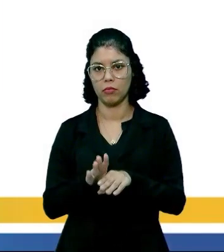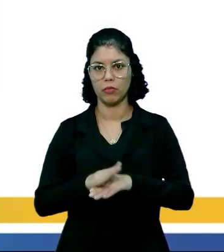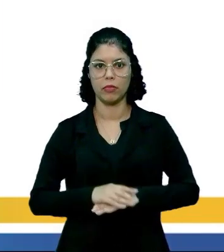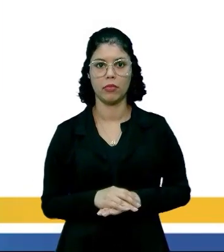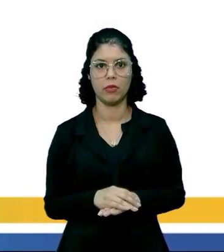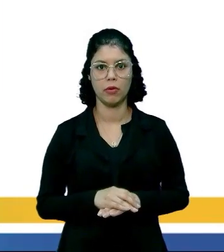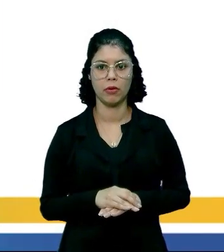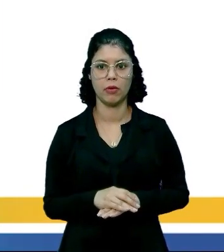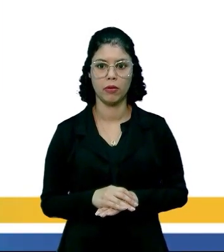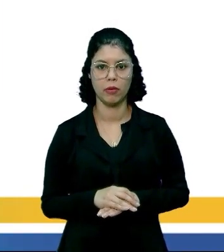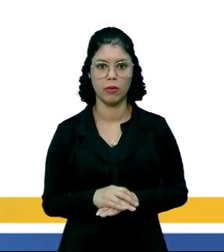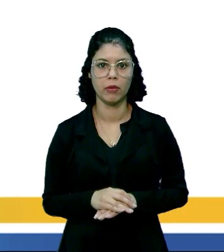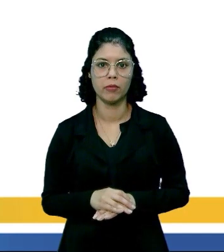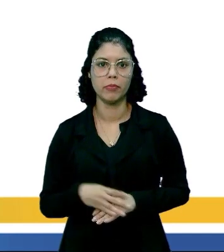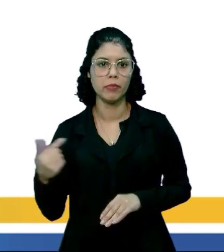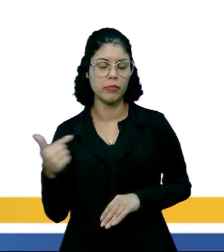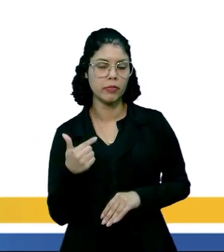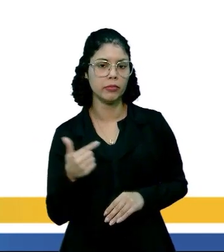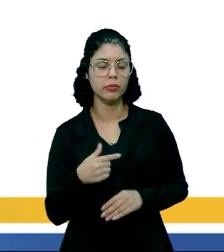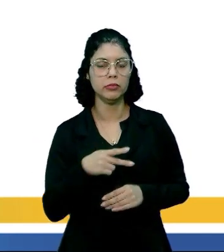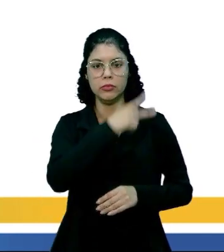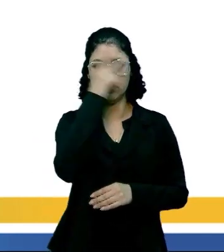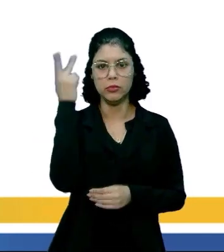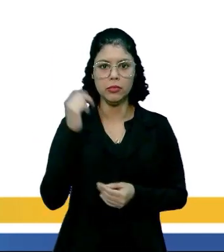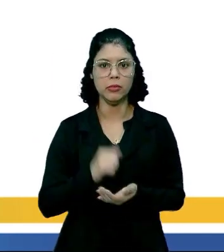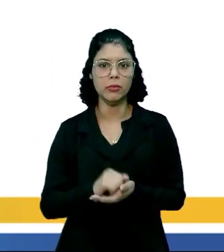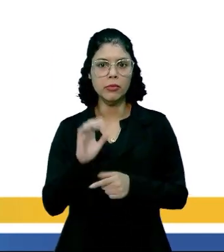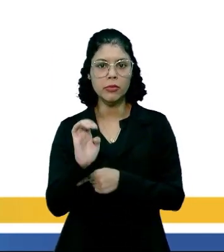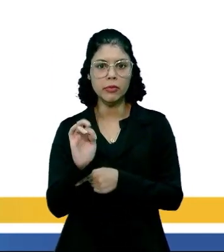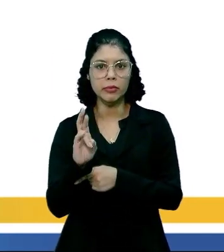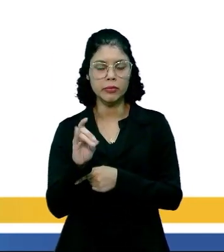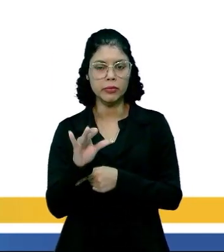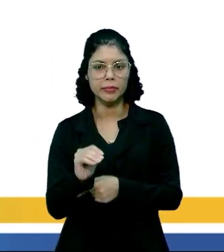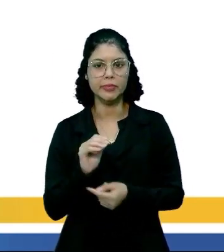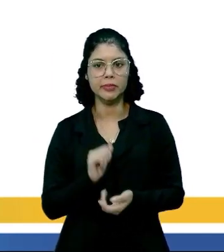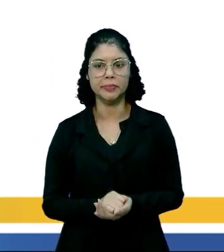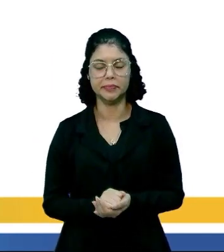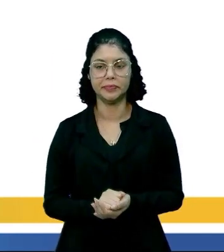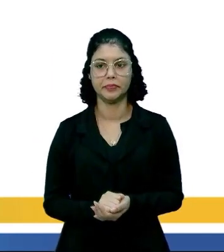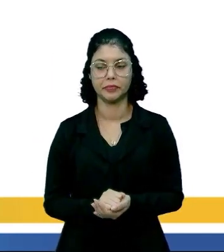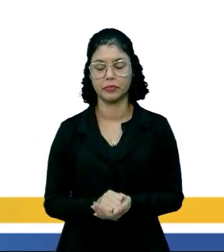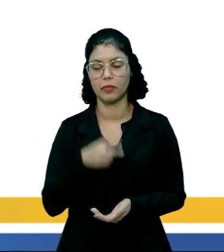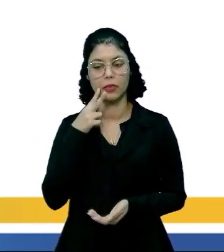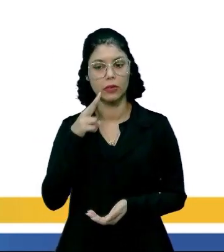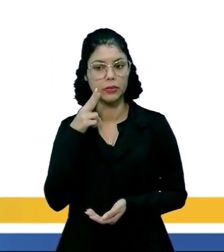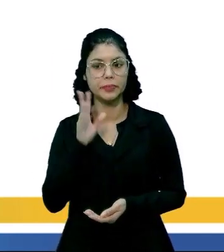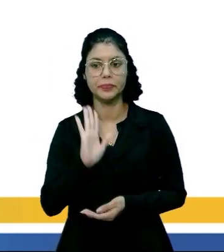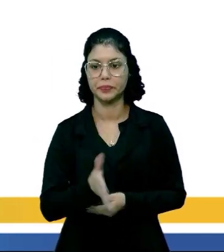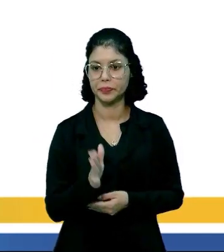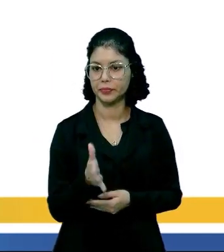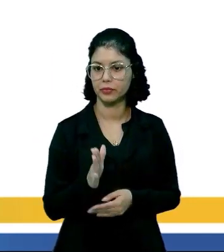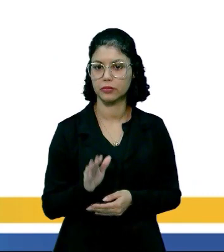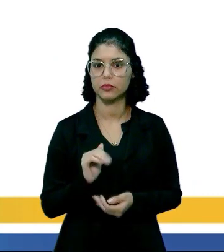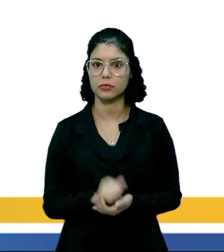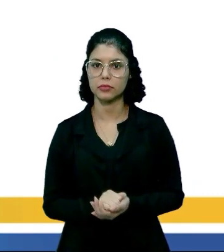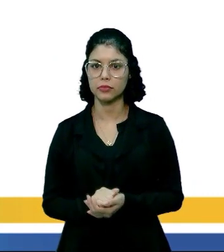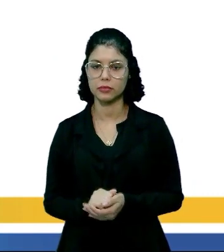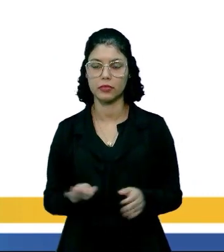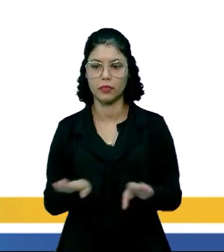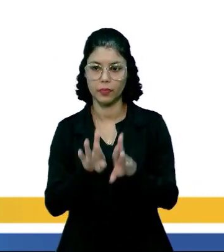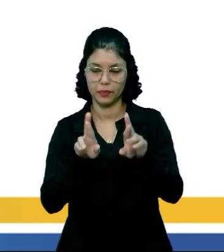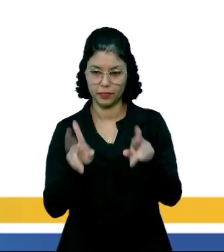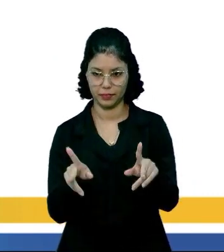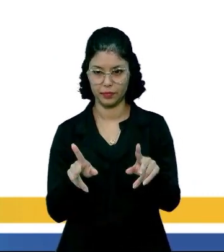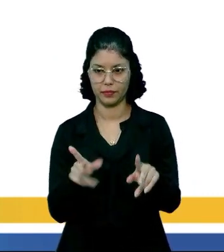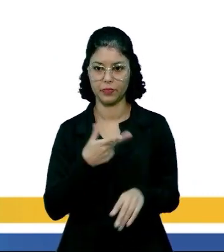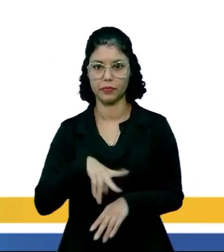tá? Segundo Pessoa, o escocês Álvaro de Campos, então a gente observa já uma nacionalidade